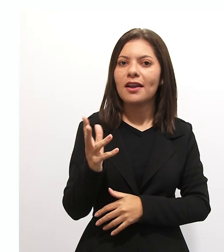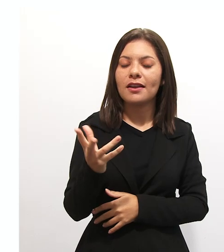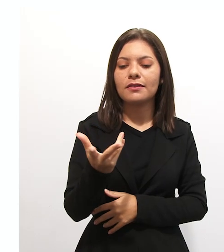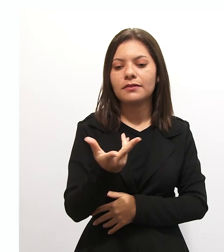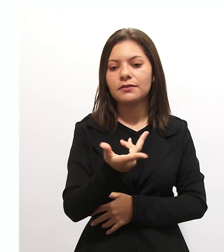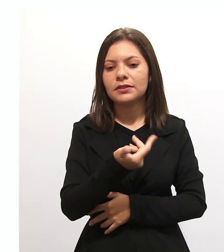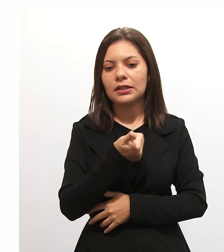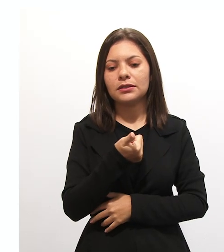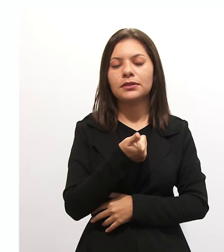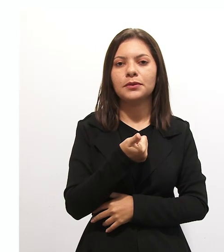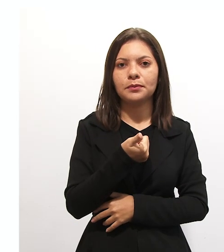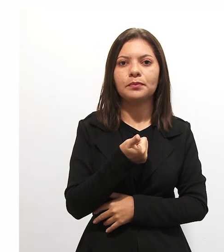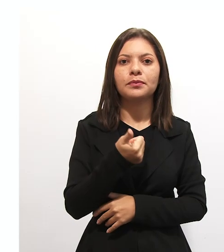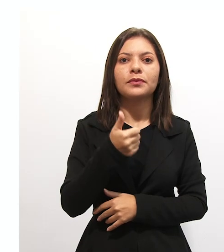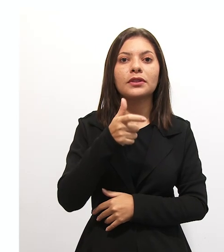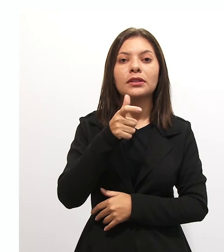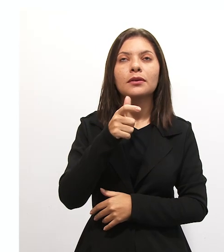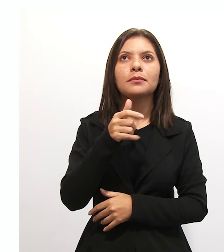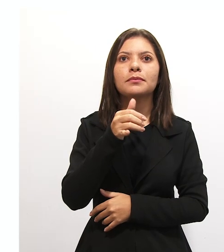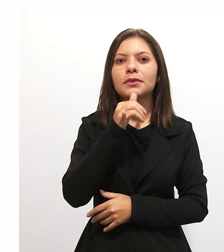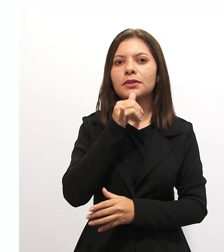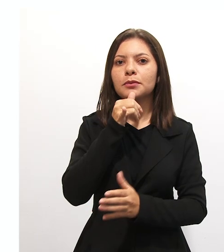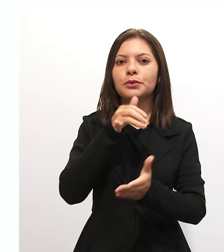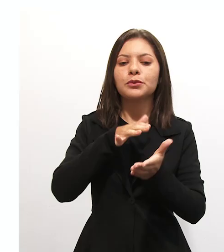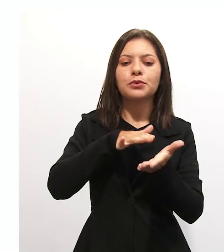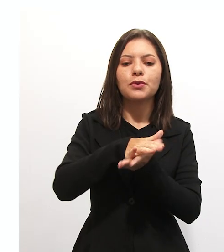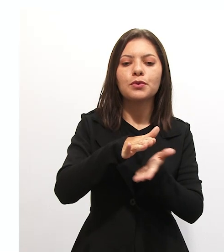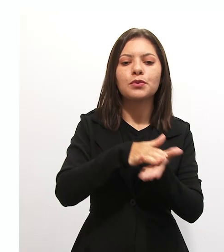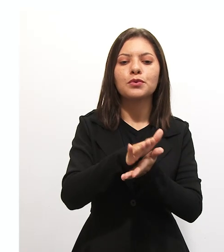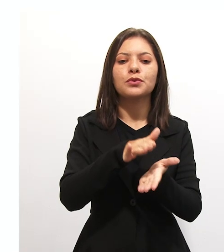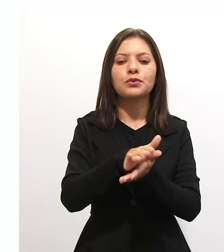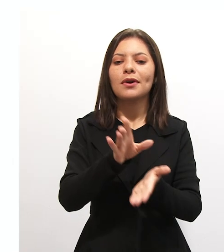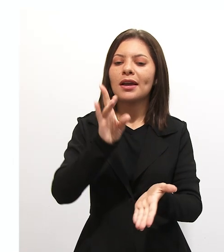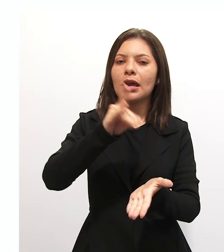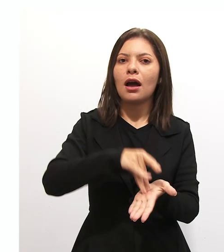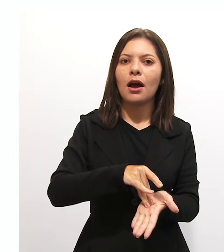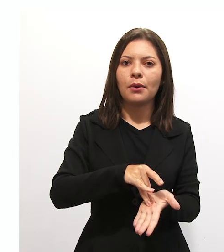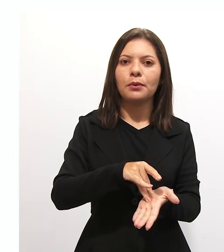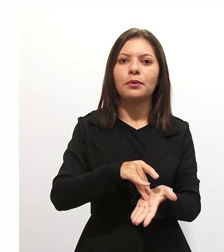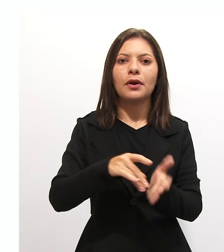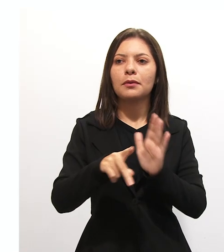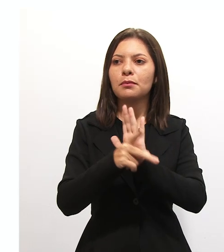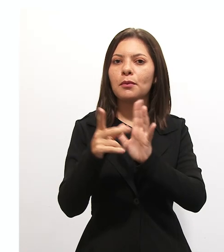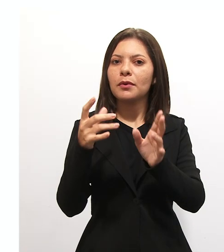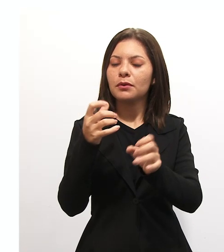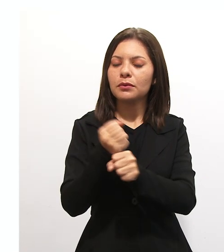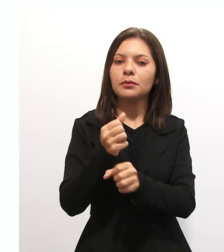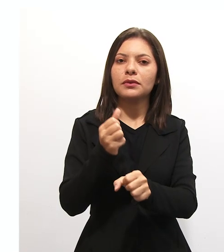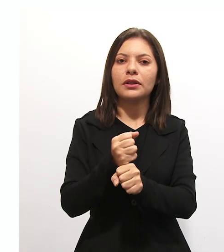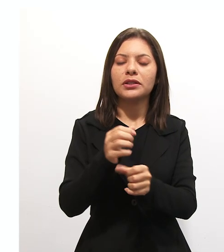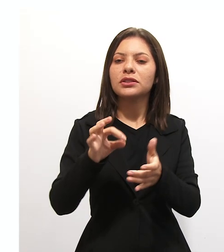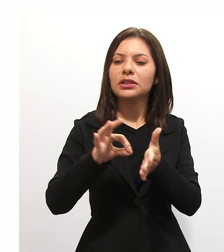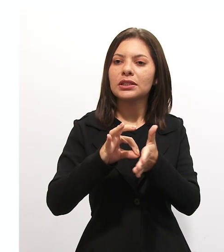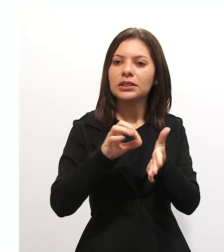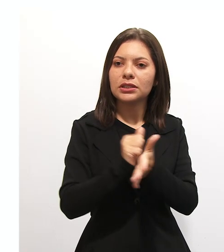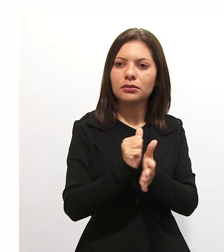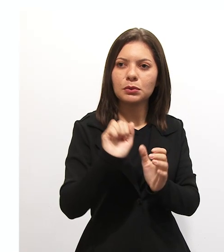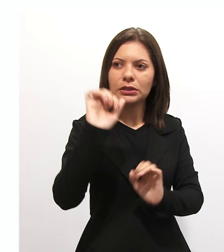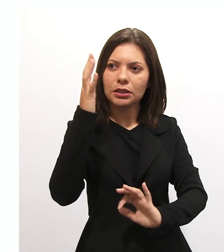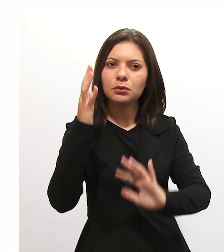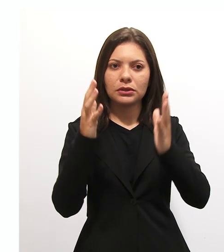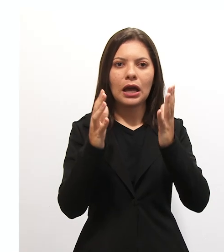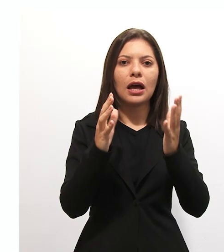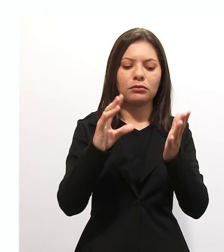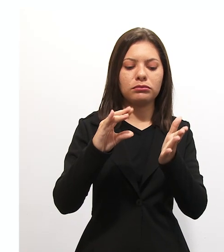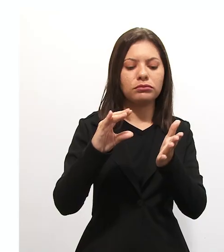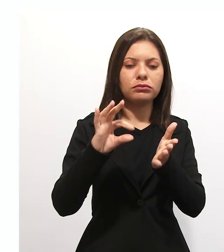falando aqui agora, o custo real, aquele que de fato a contabilidade registra, né, em razão dos fatos que venham a ocorrer. A gente tem